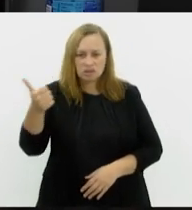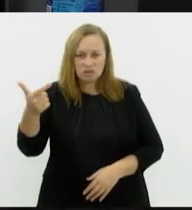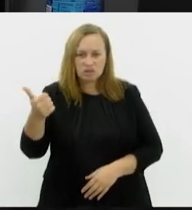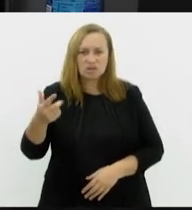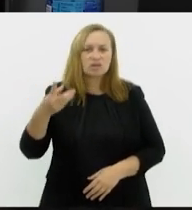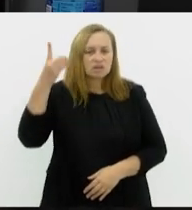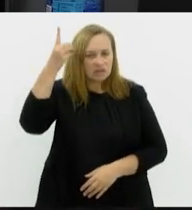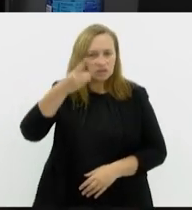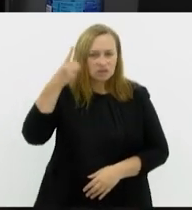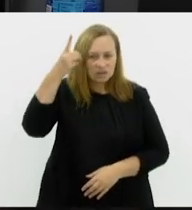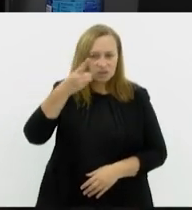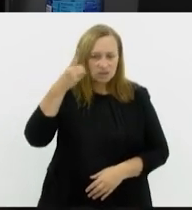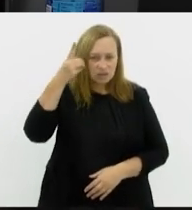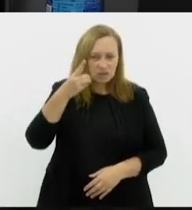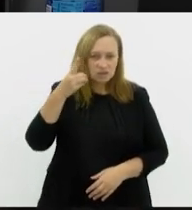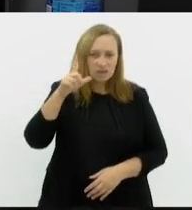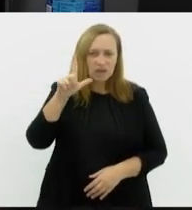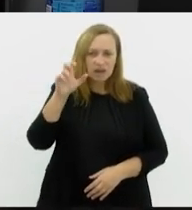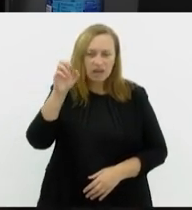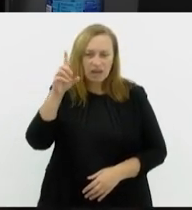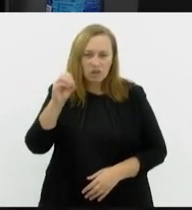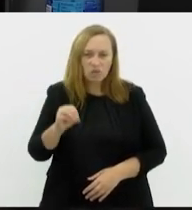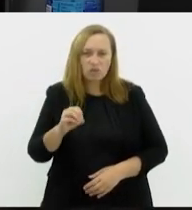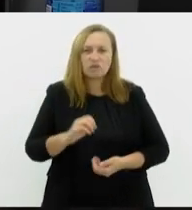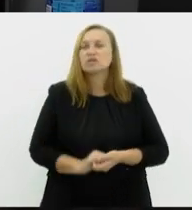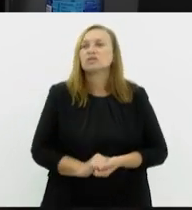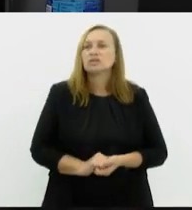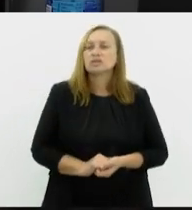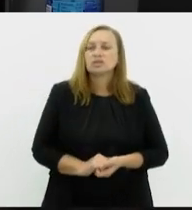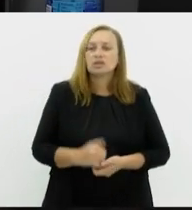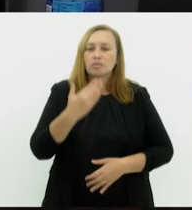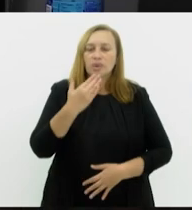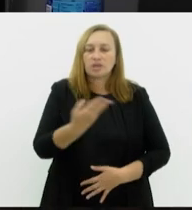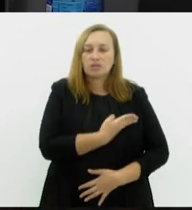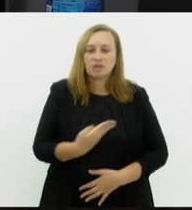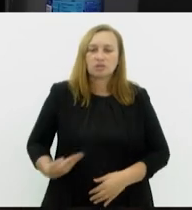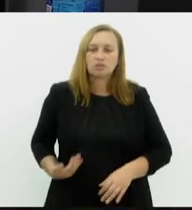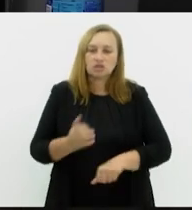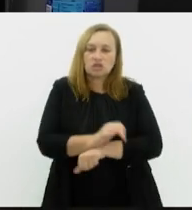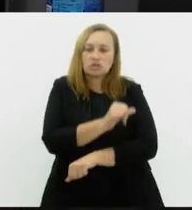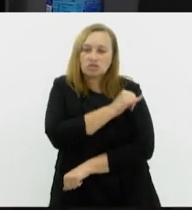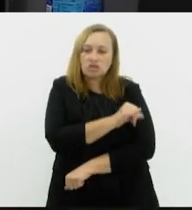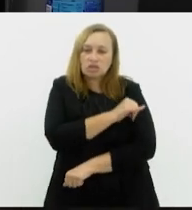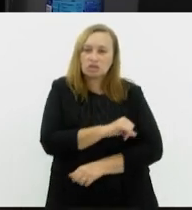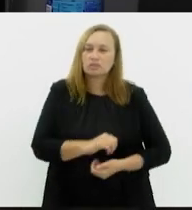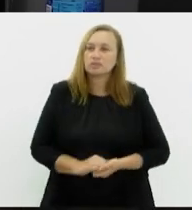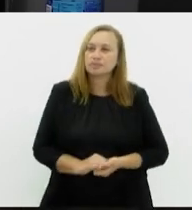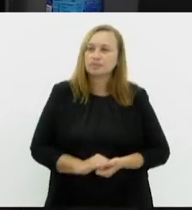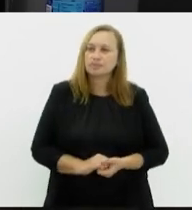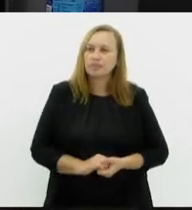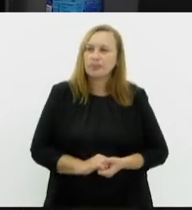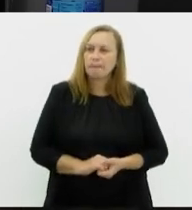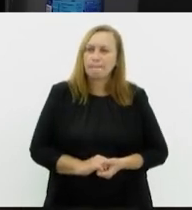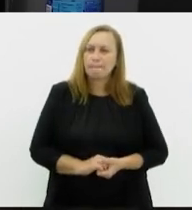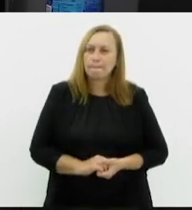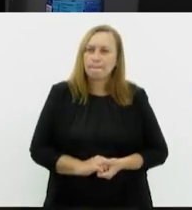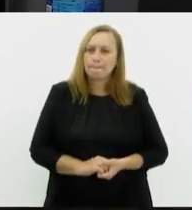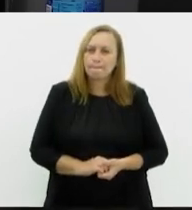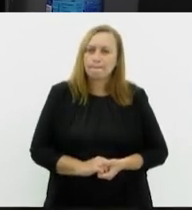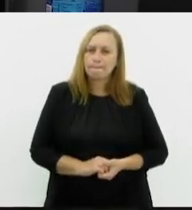588/2022, de autoria do deputado Léo Vieira. Solicita o excelentíssimo senhor governador do Estado do Rio de Janeiro